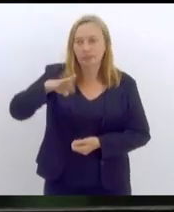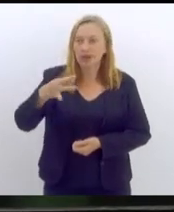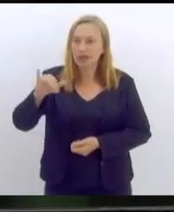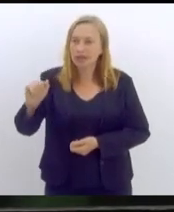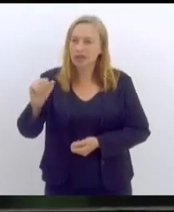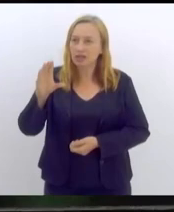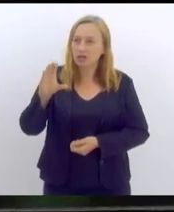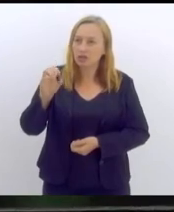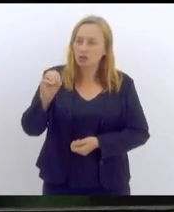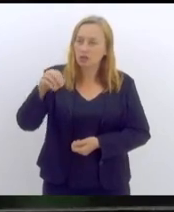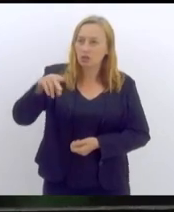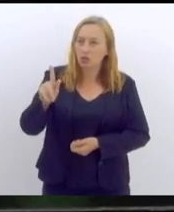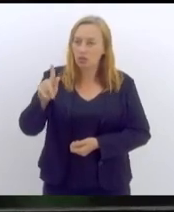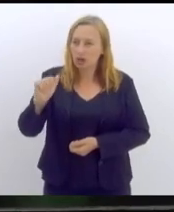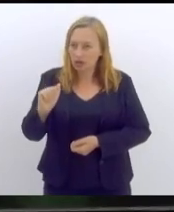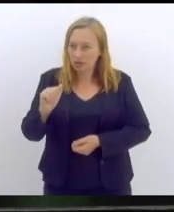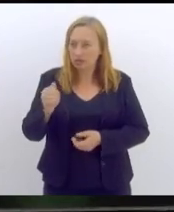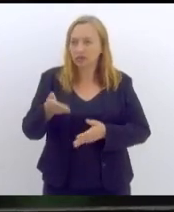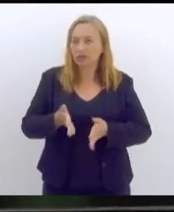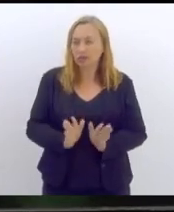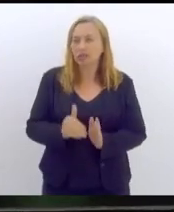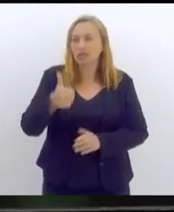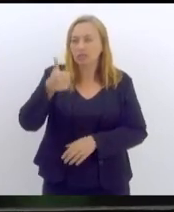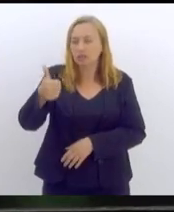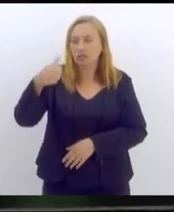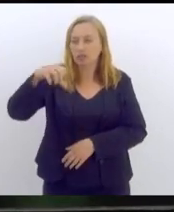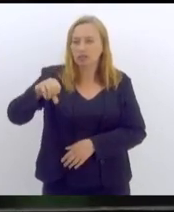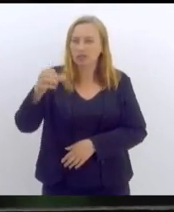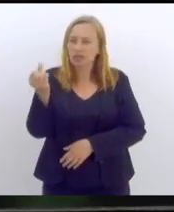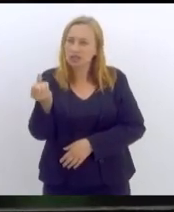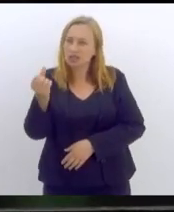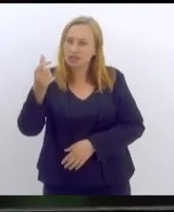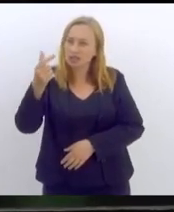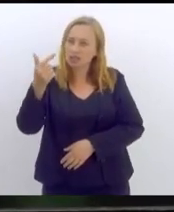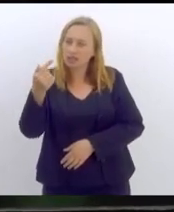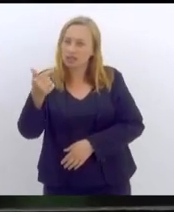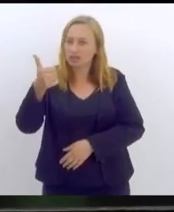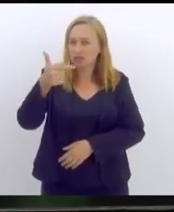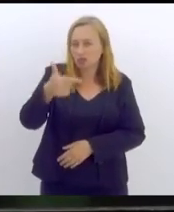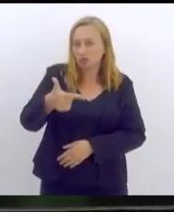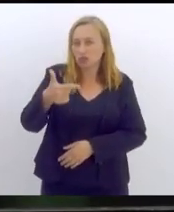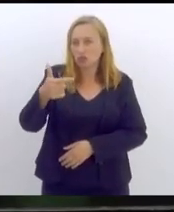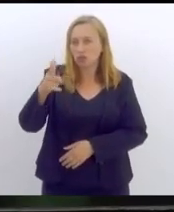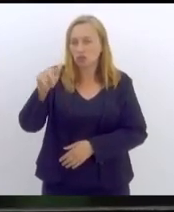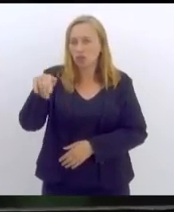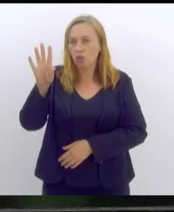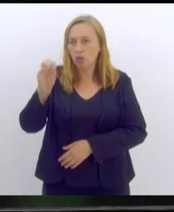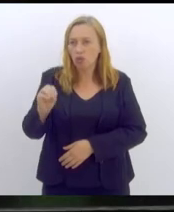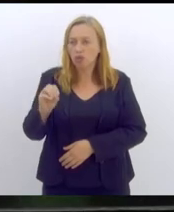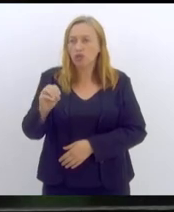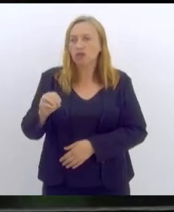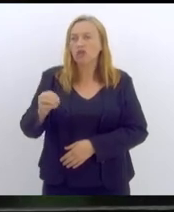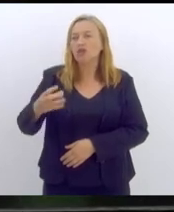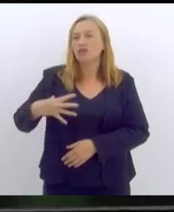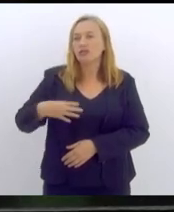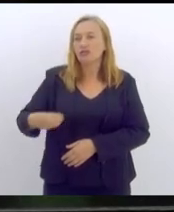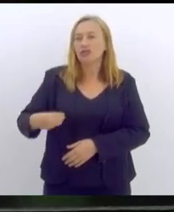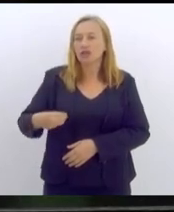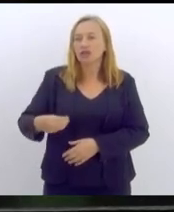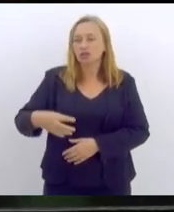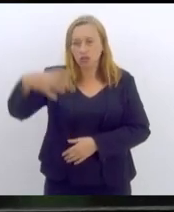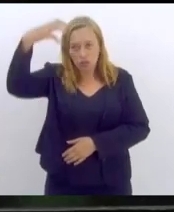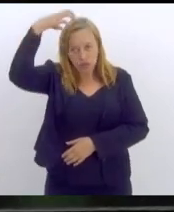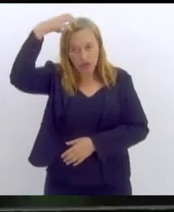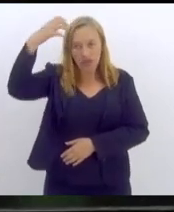personalidade importantíssima, nascida em 1972 no Congo, filha de um rei africano, mas que